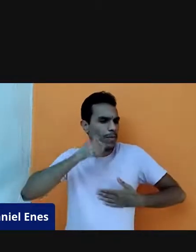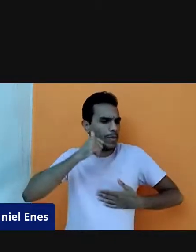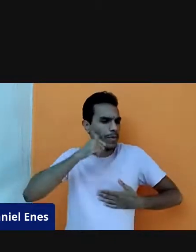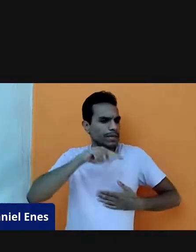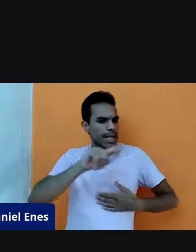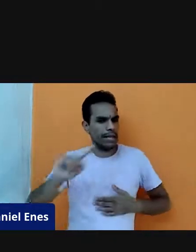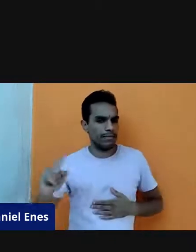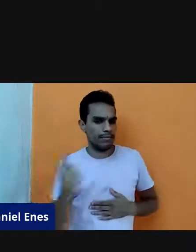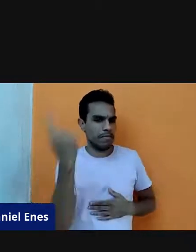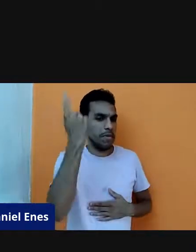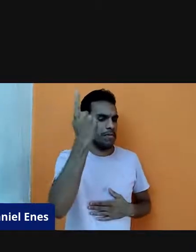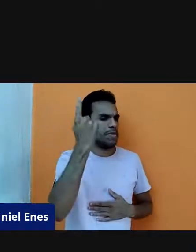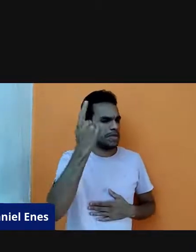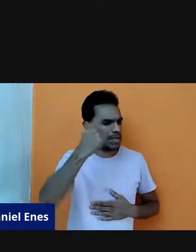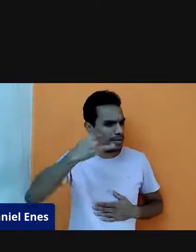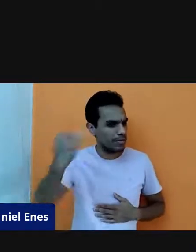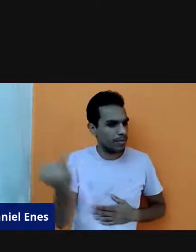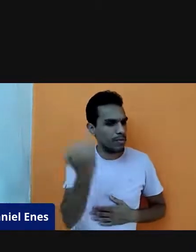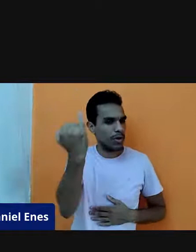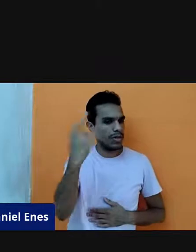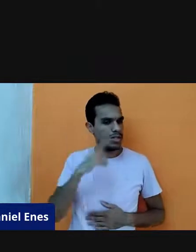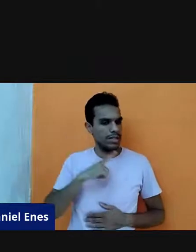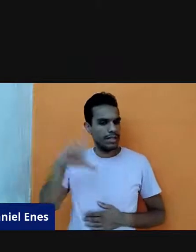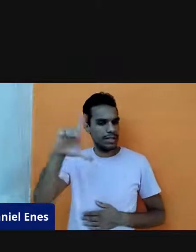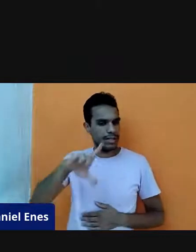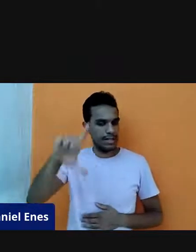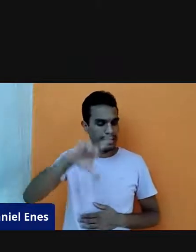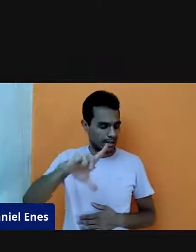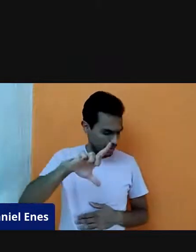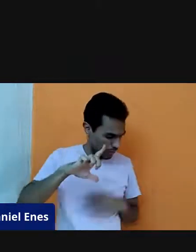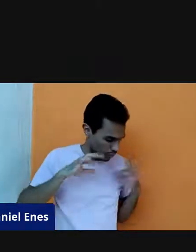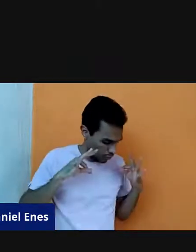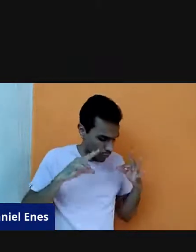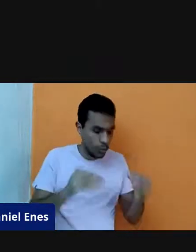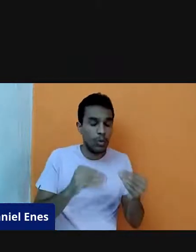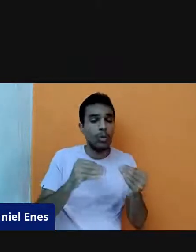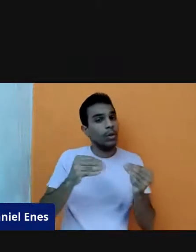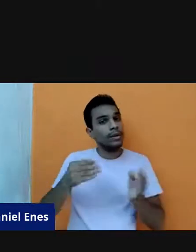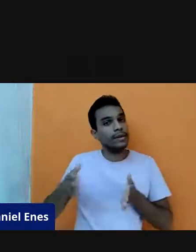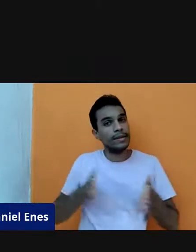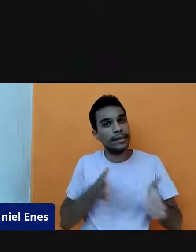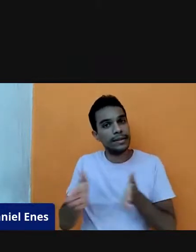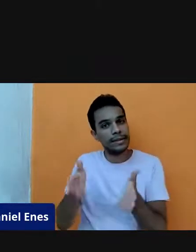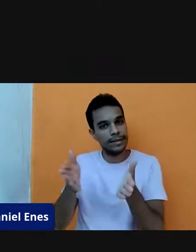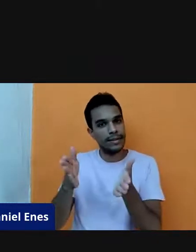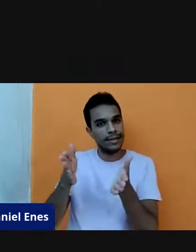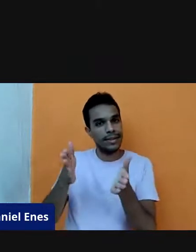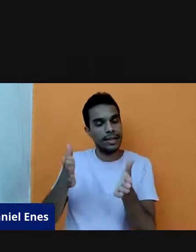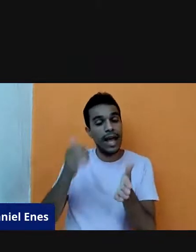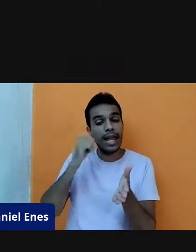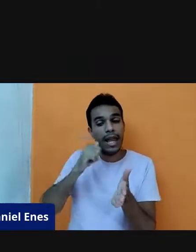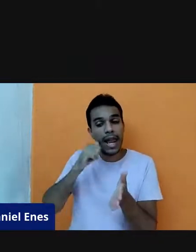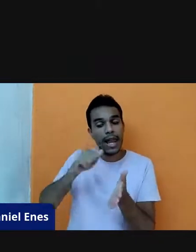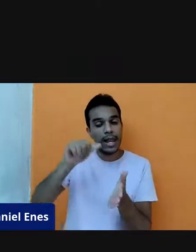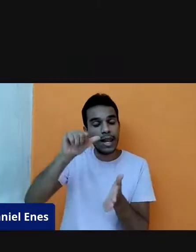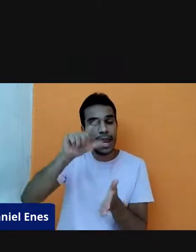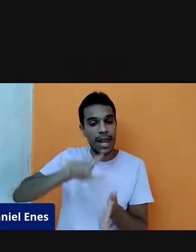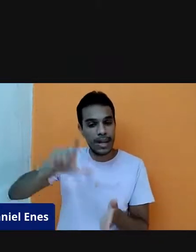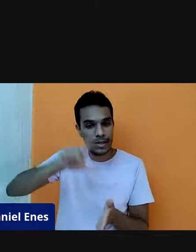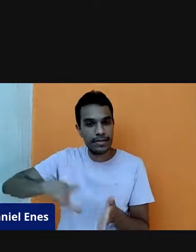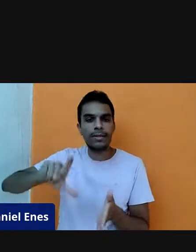grande importância para a literatura e para todo esse caminho que a literatura feminina vai percorrer no